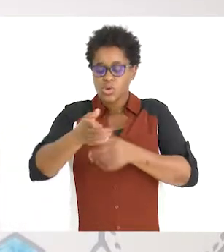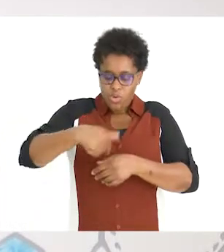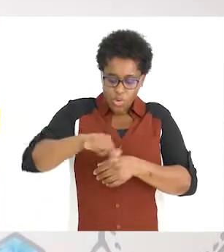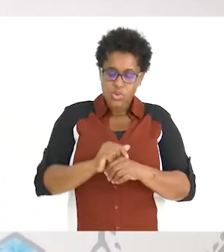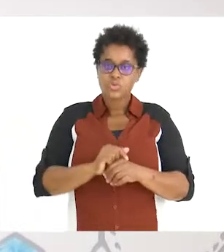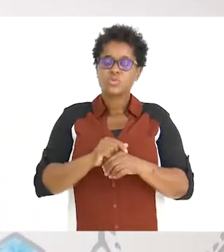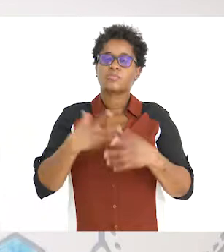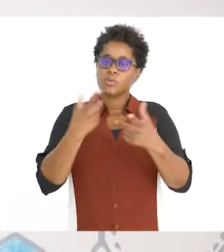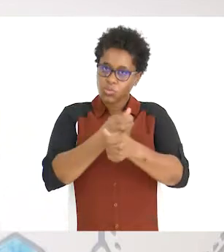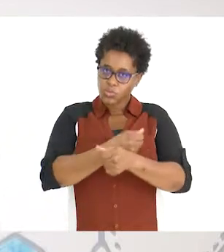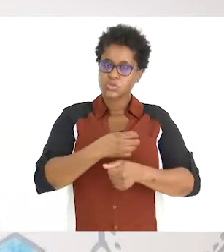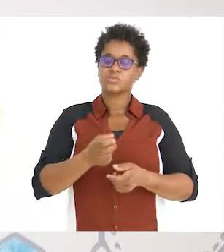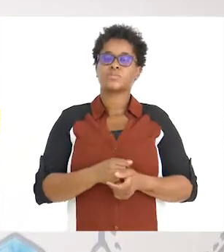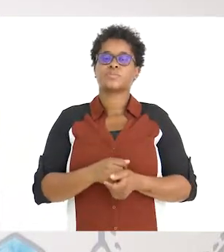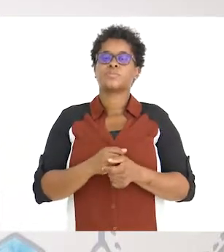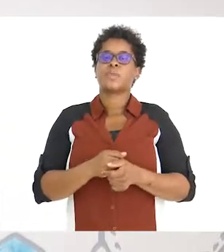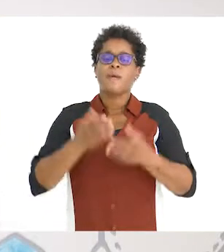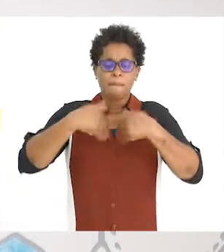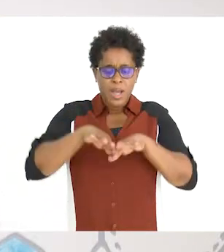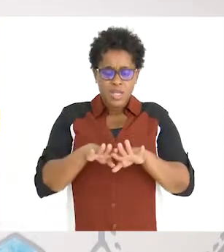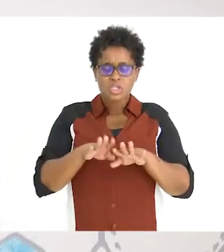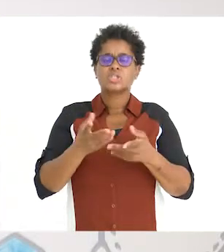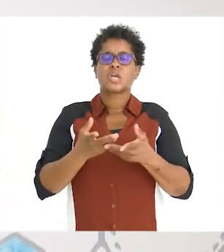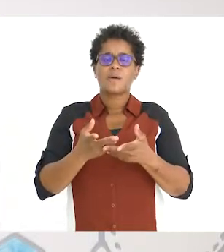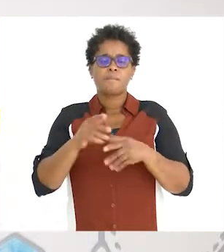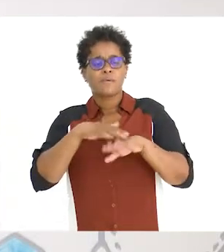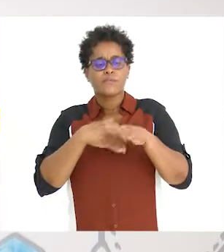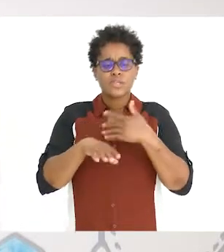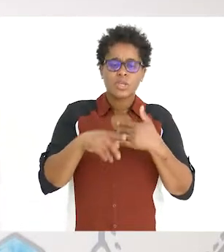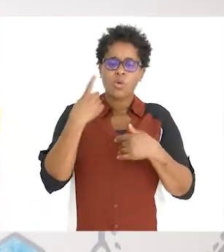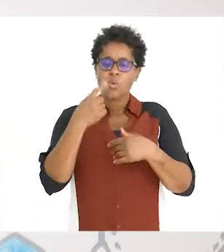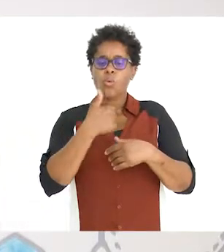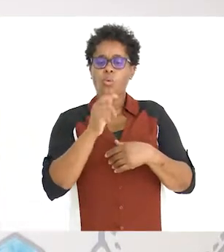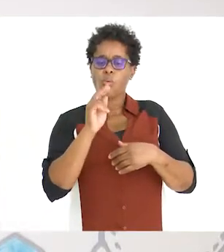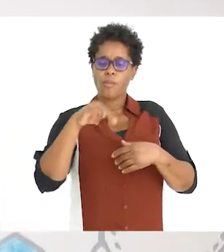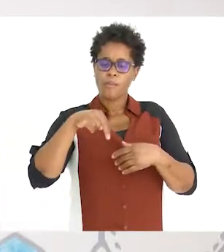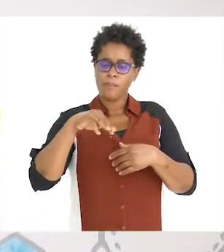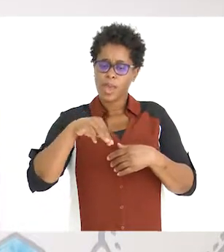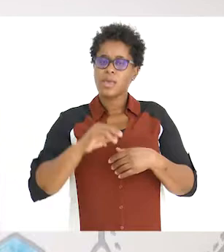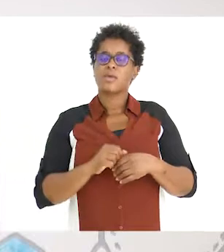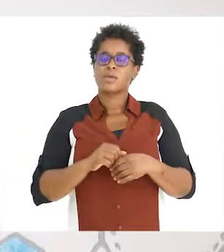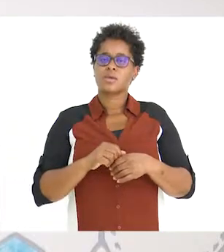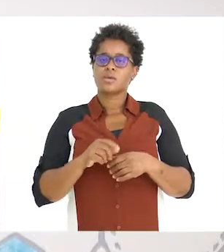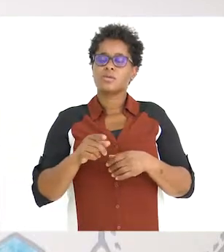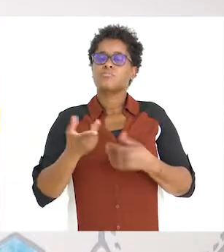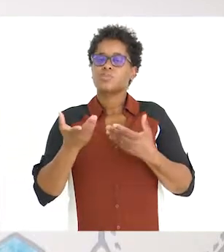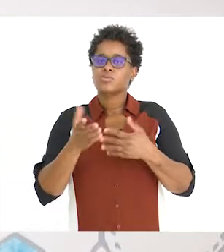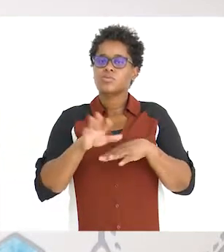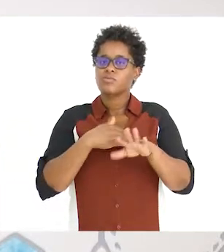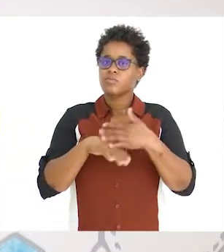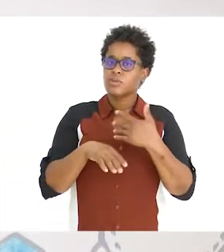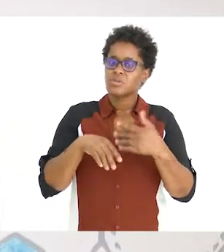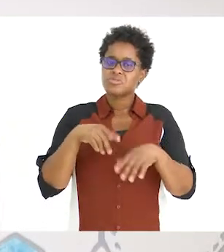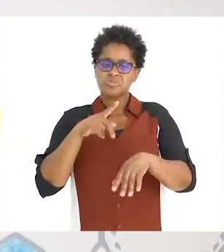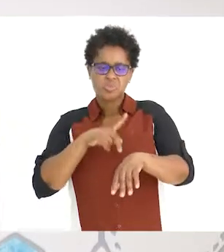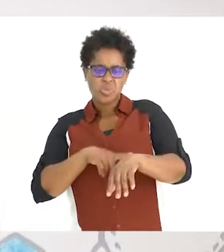o consumo. Mas para produzir um bem, não se produz de um minuto para